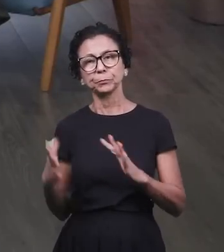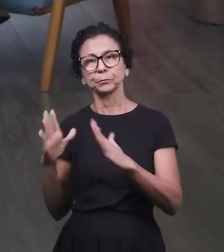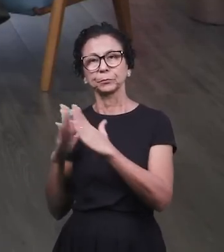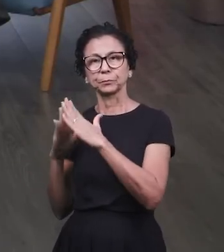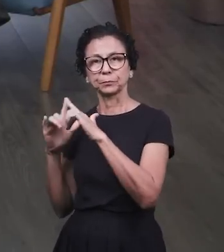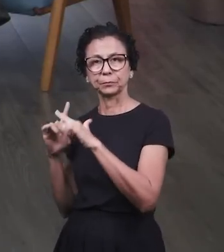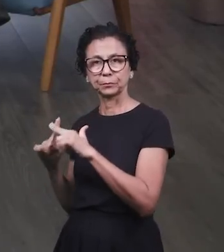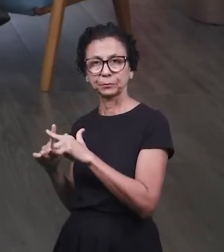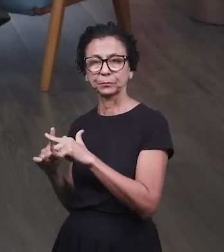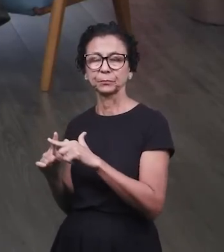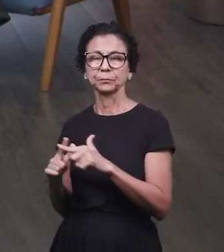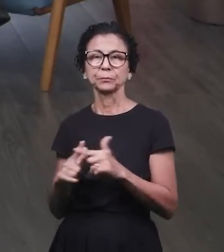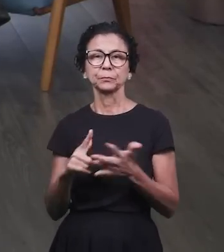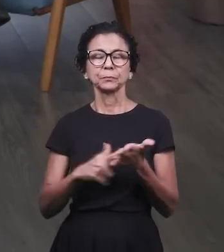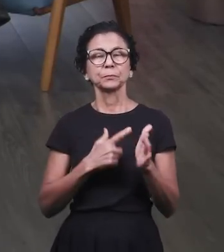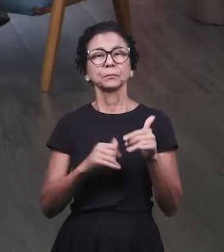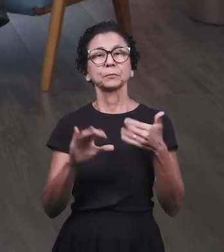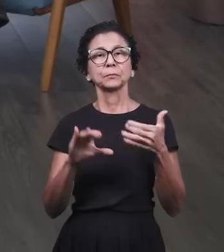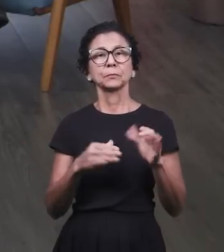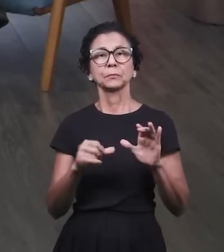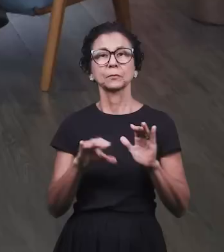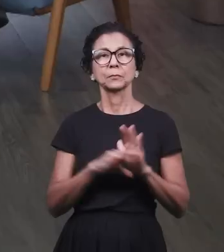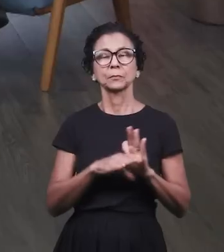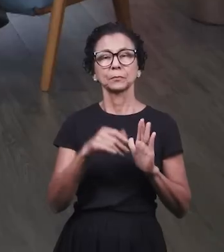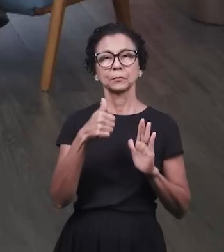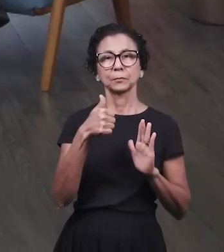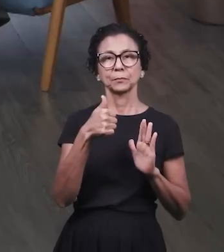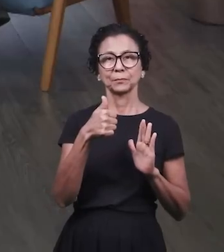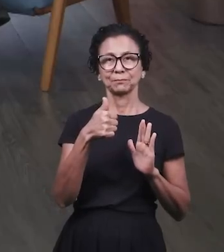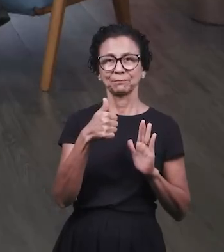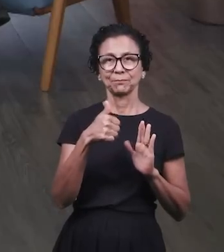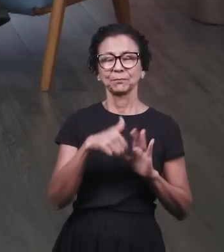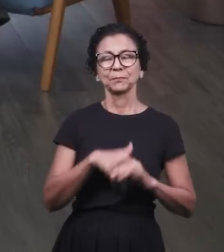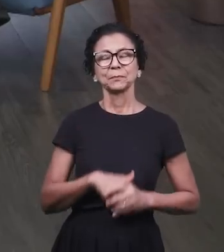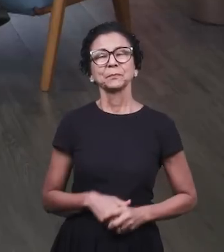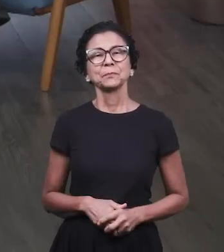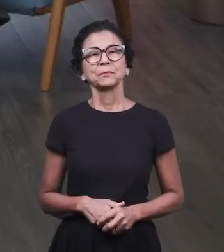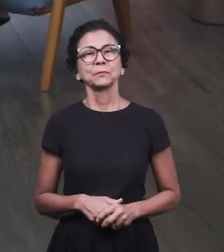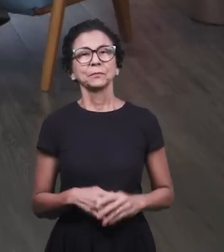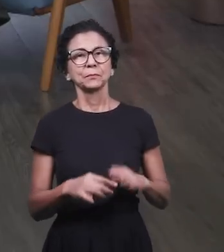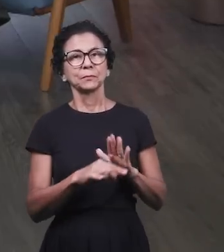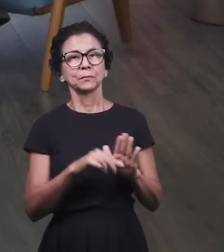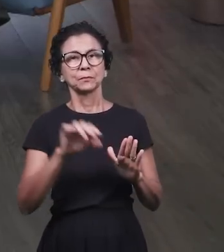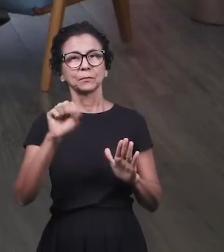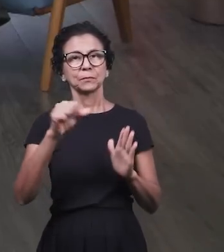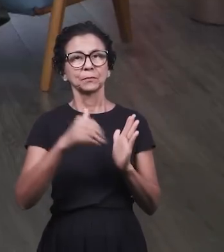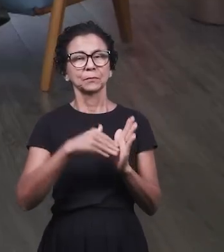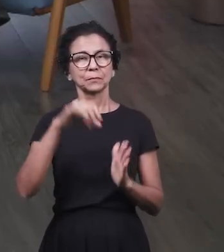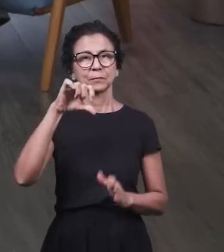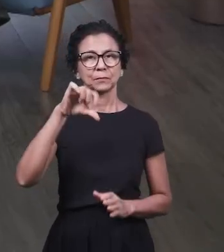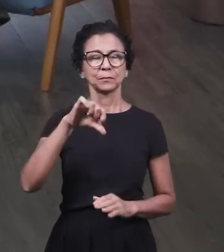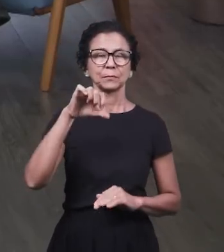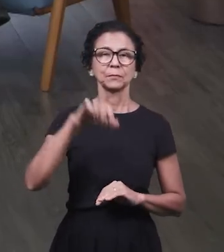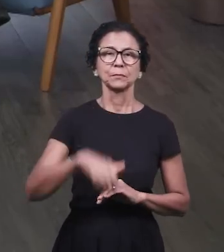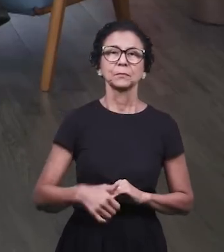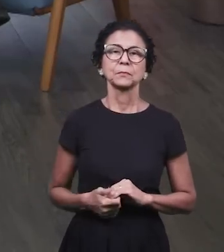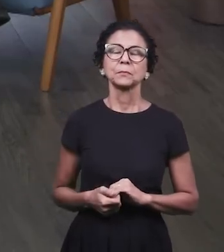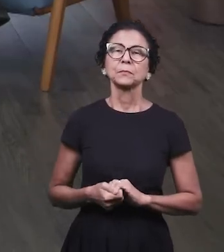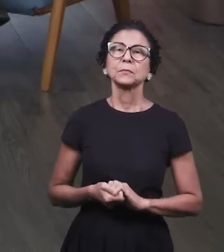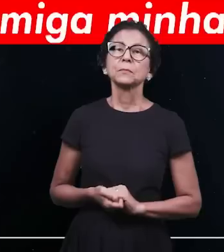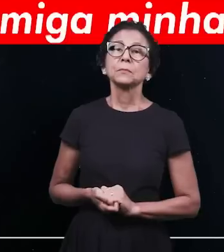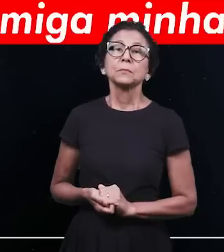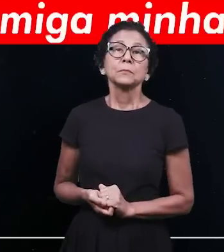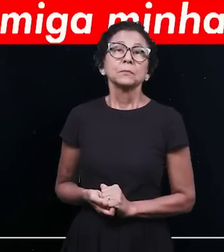noiva e nós vamos ver no livro de Cantares, no capítulo 1, né? Voltamos ao capítulo 1, versos 8 e 9. Diz o